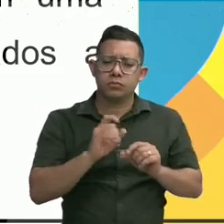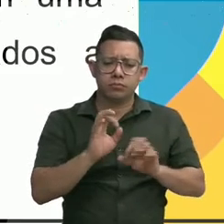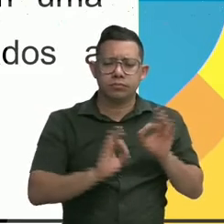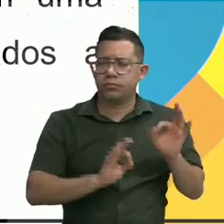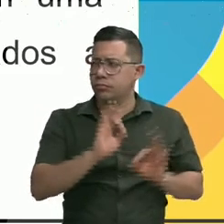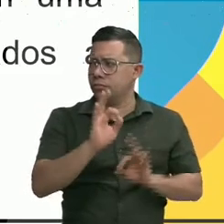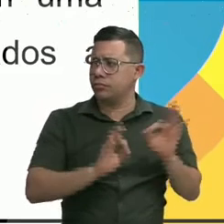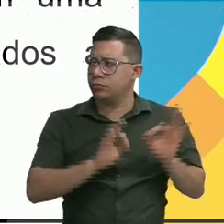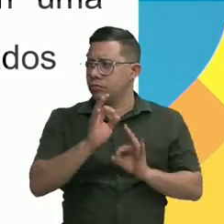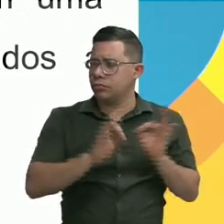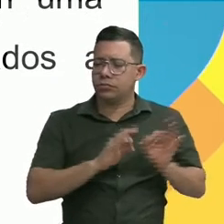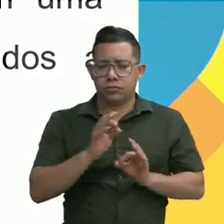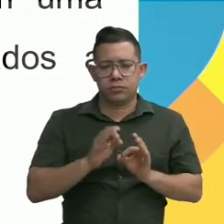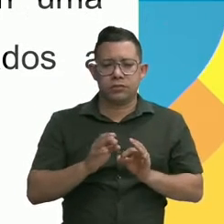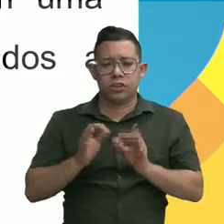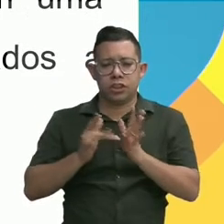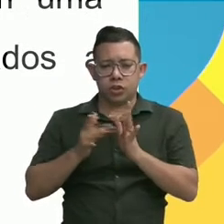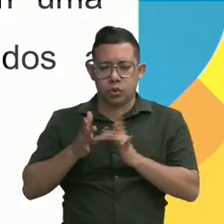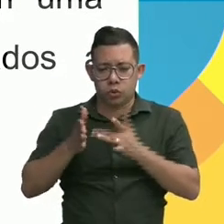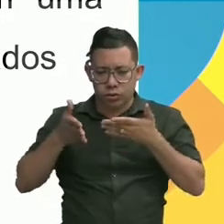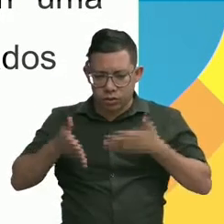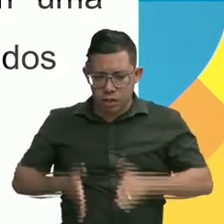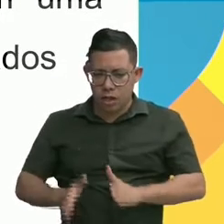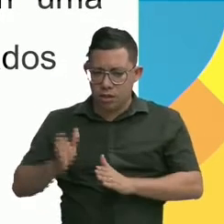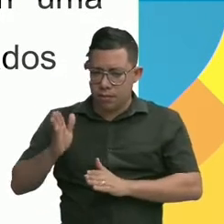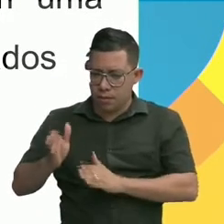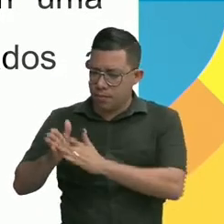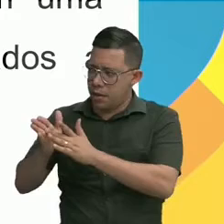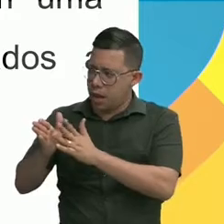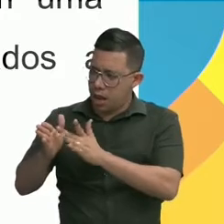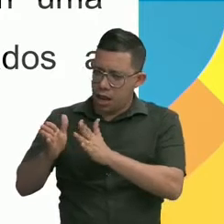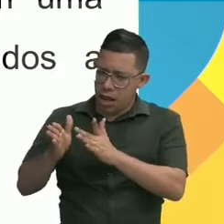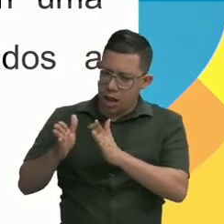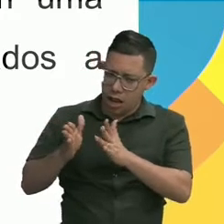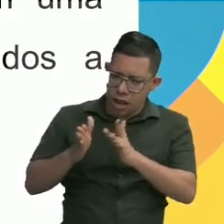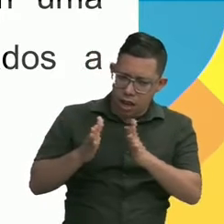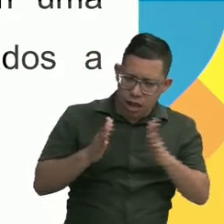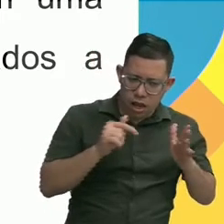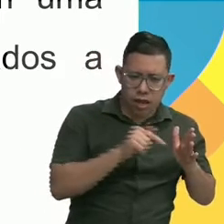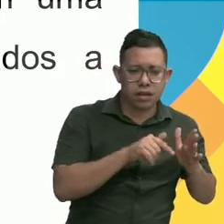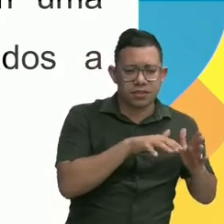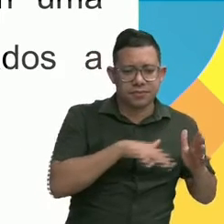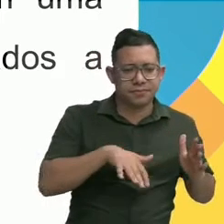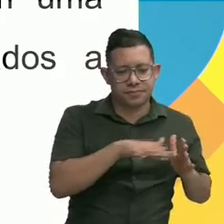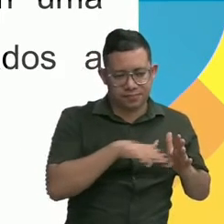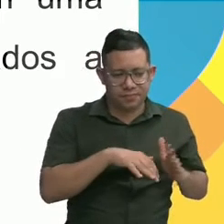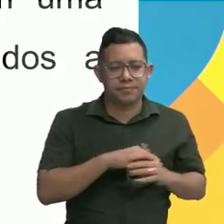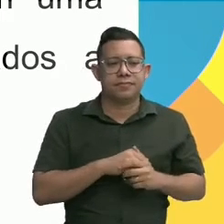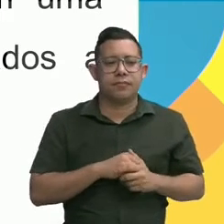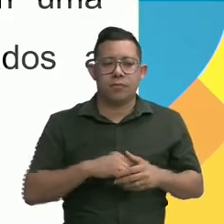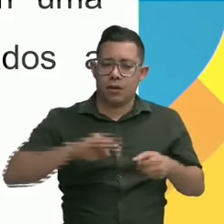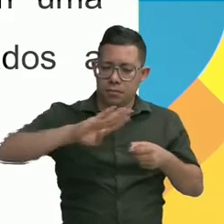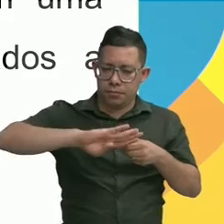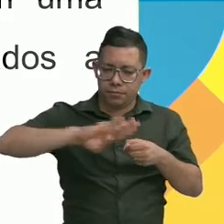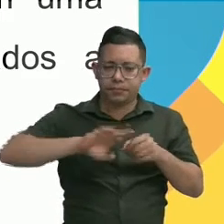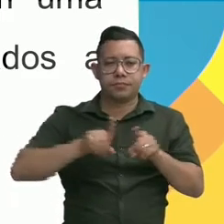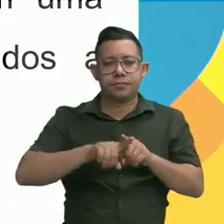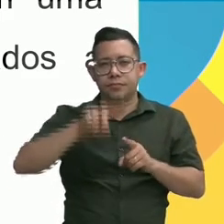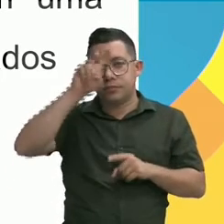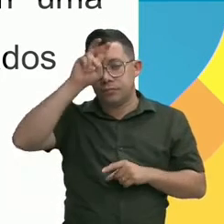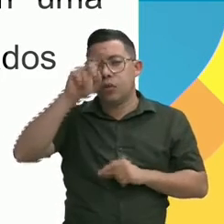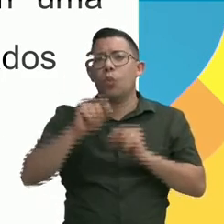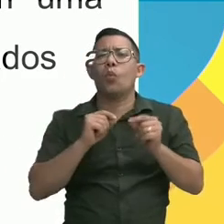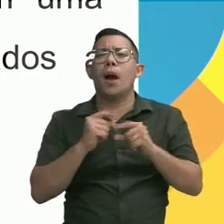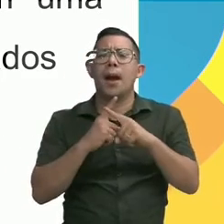Antes de Cristo bastante tempo em gente é a demônios e egípcios utilizavam se de textos e